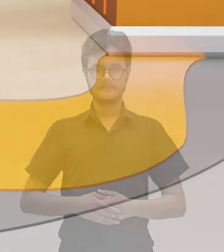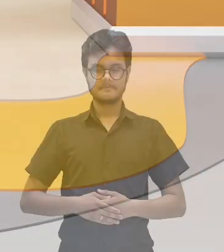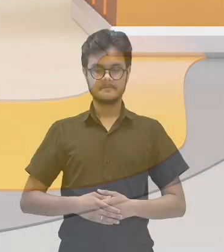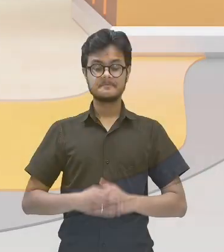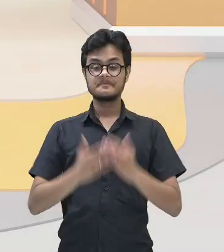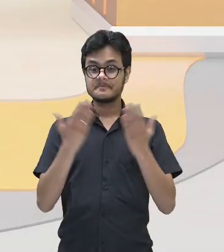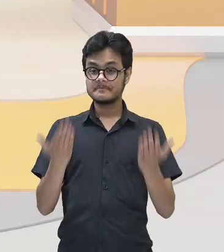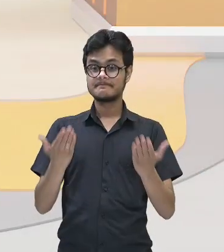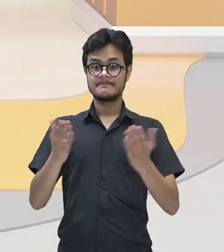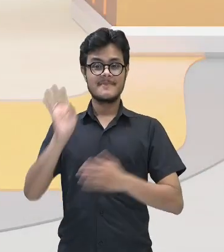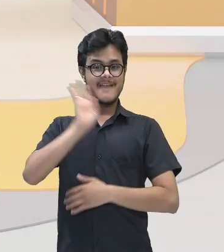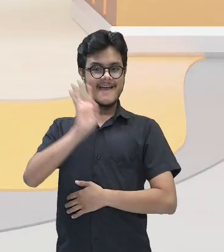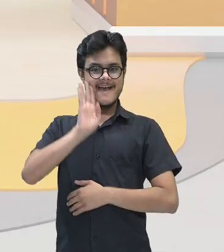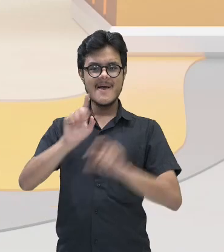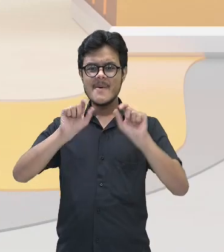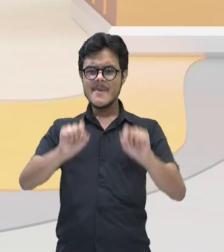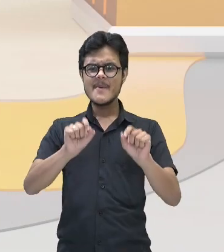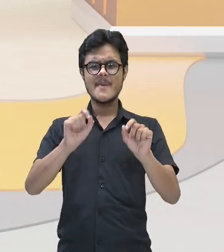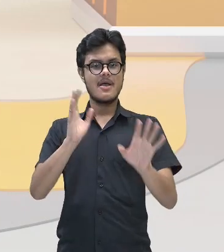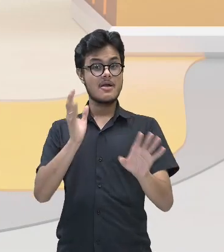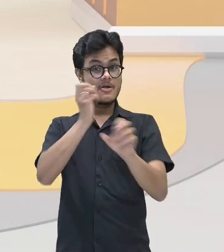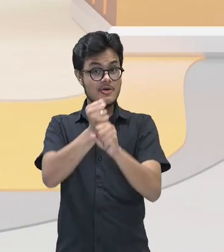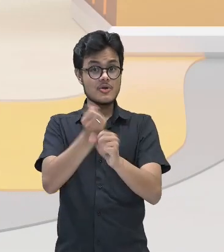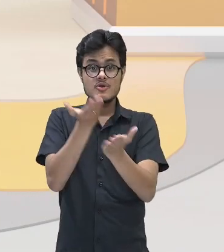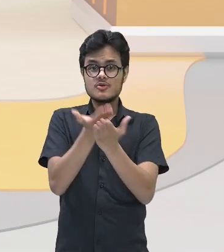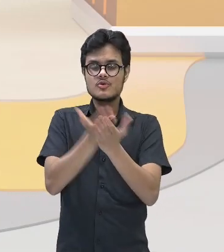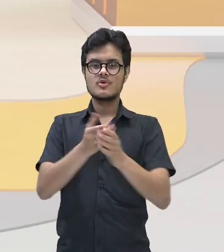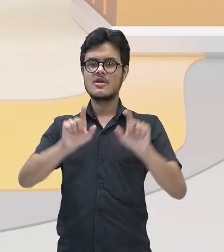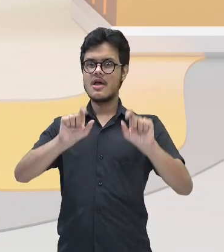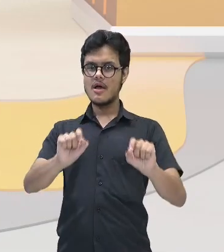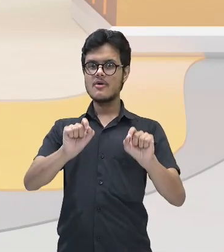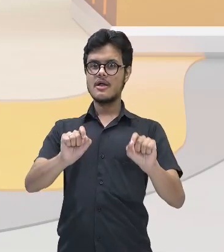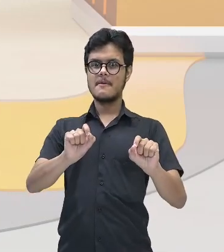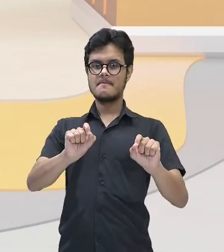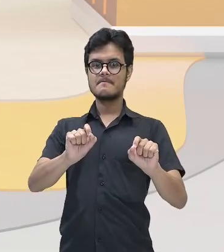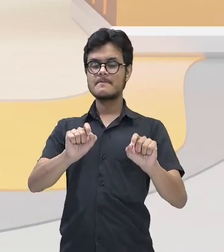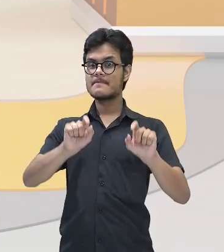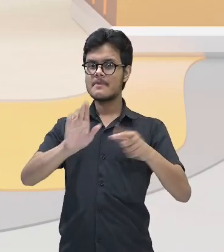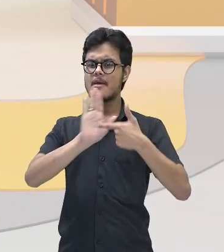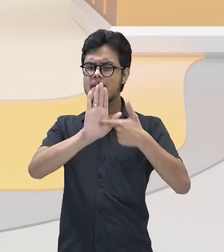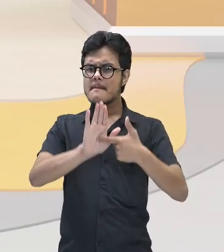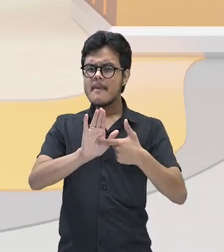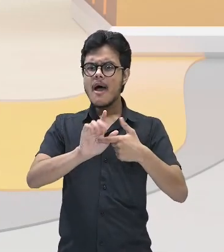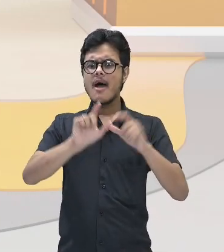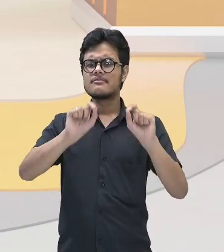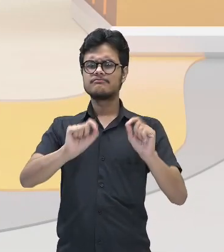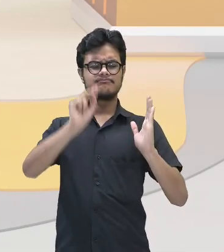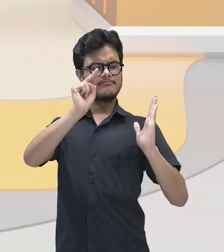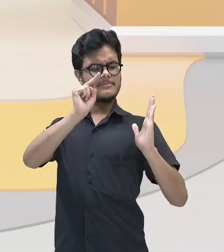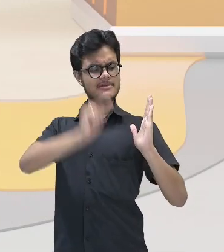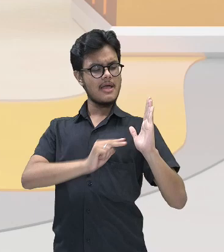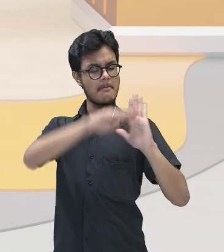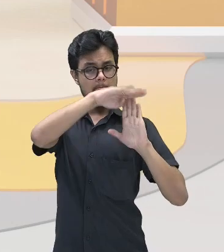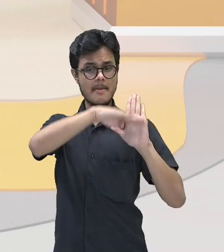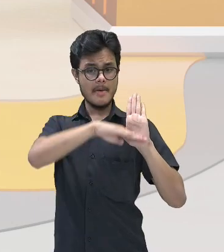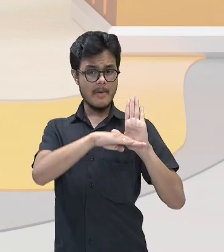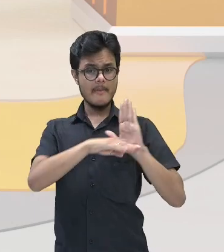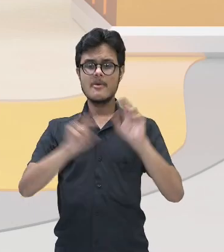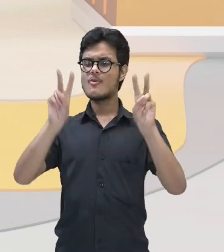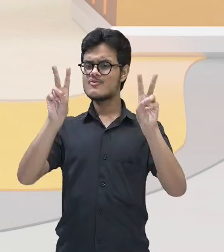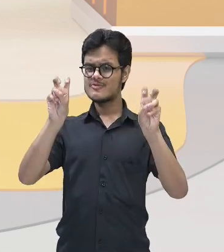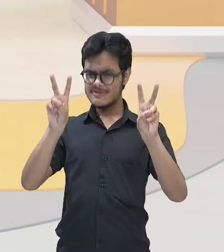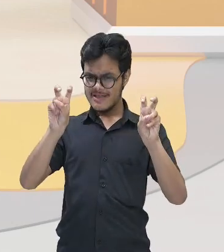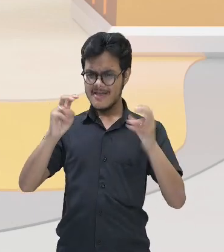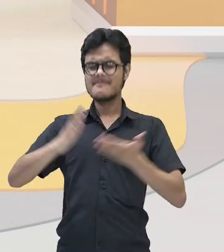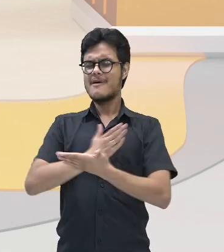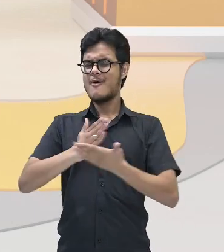Muito bem, gente. Então, na nossa revisão, nós iremos dar destaque, né, fazer uma leitura novamente sobre